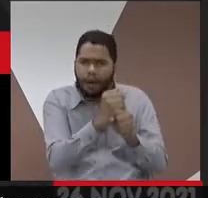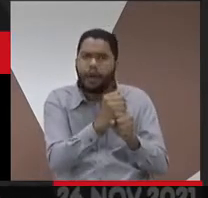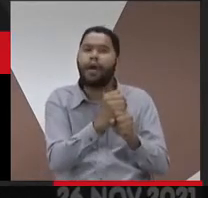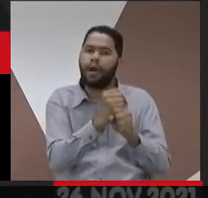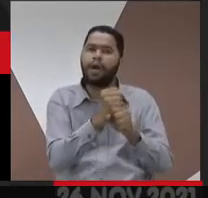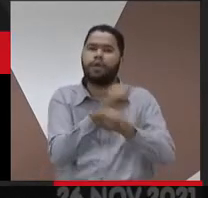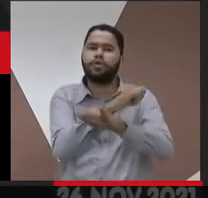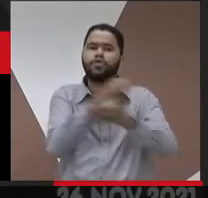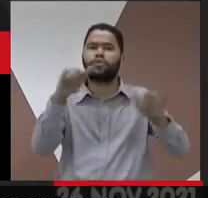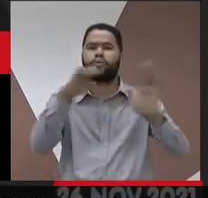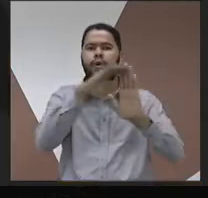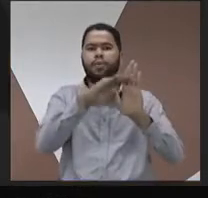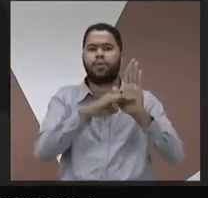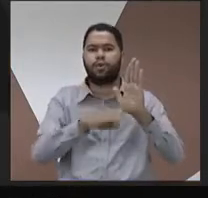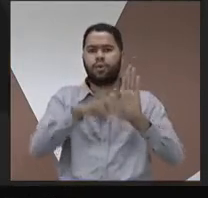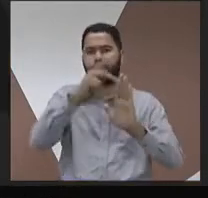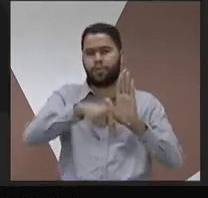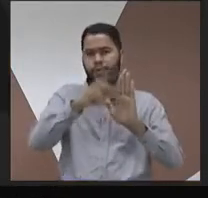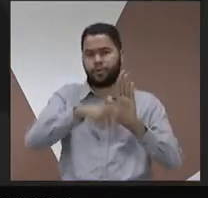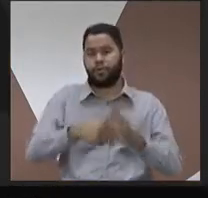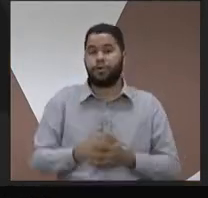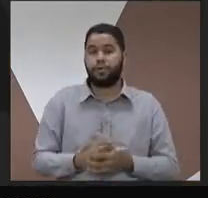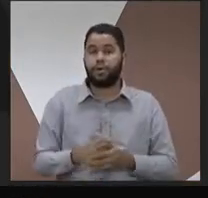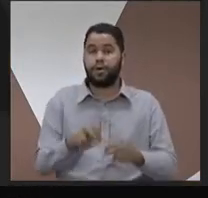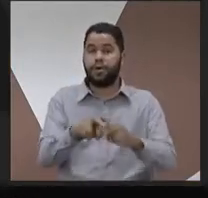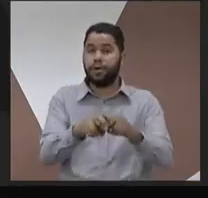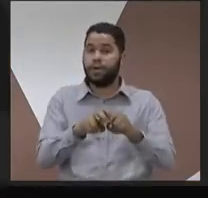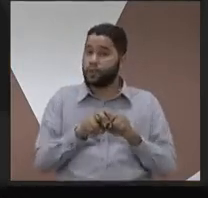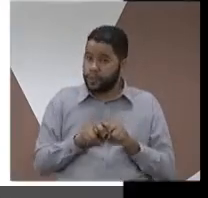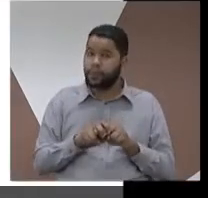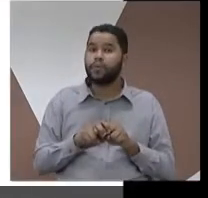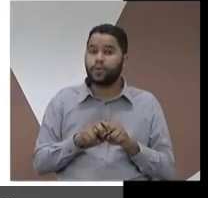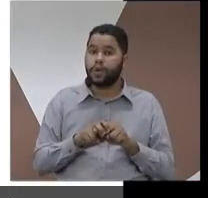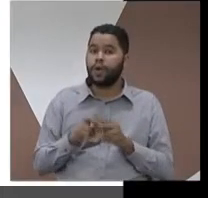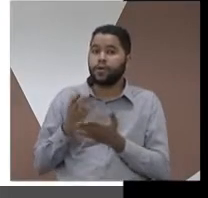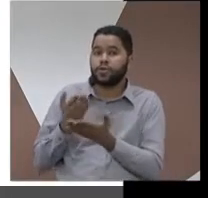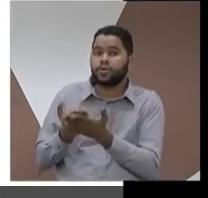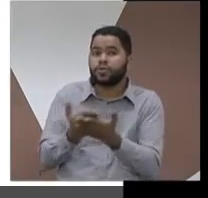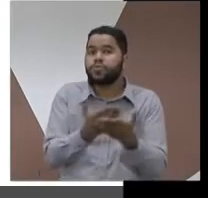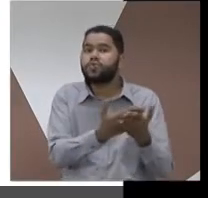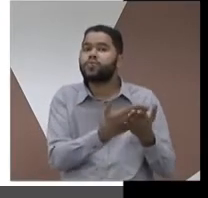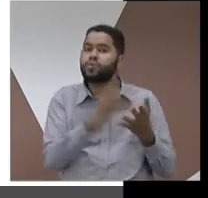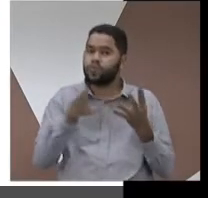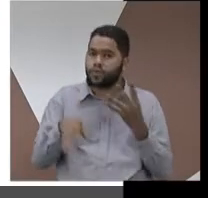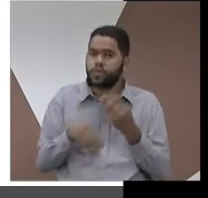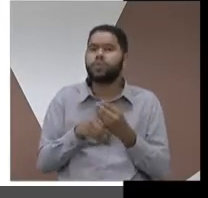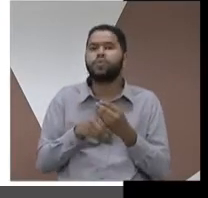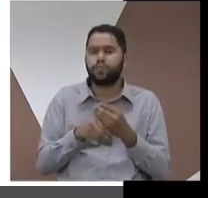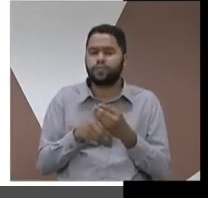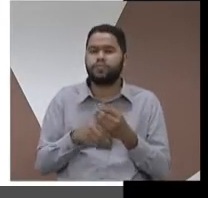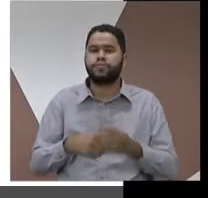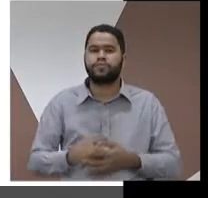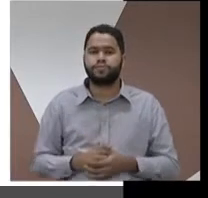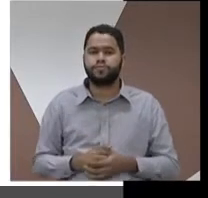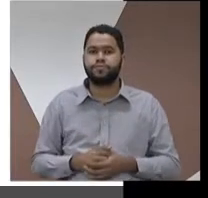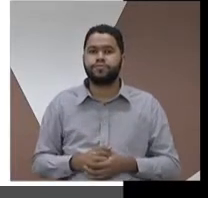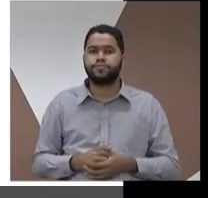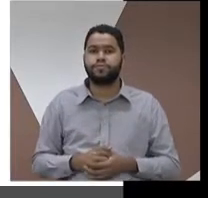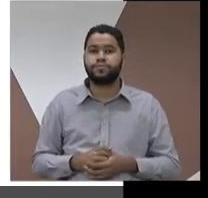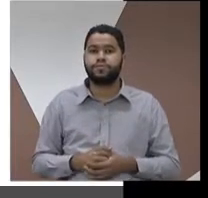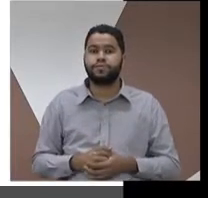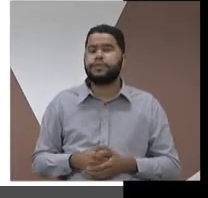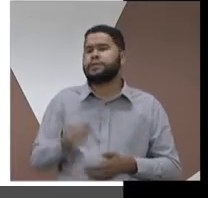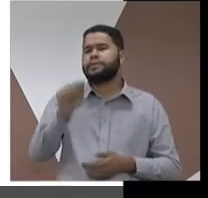um cronograma para o projeto, em função dos estudos complementares que terão que ser feitos. De